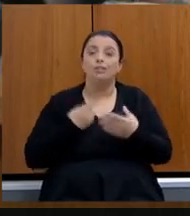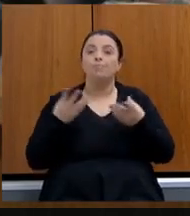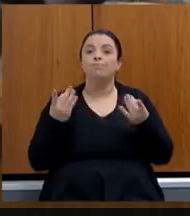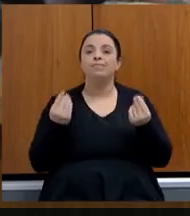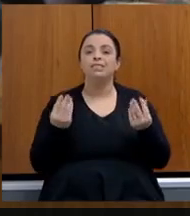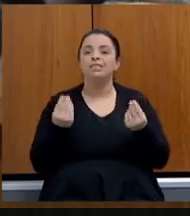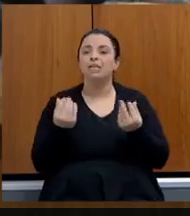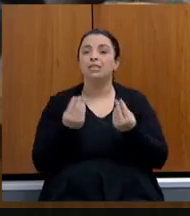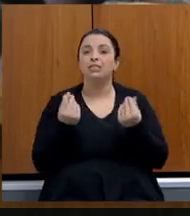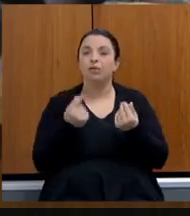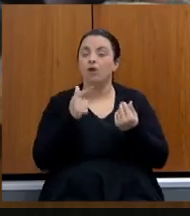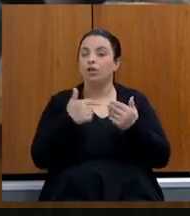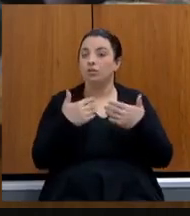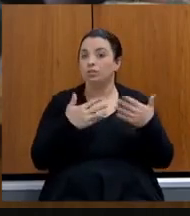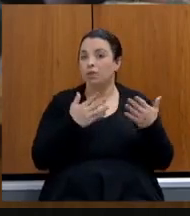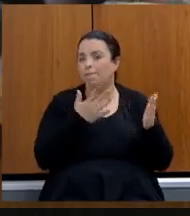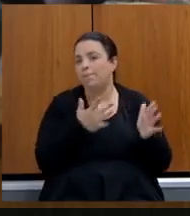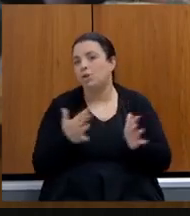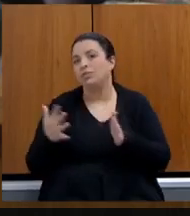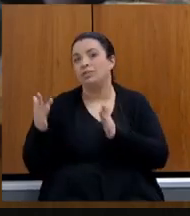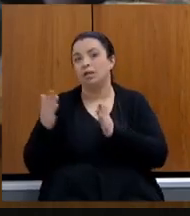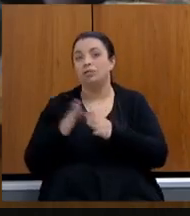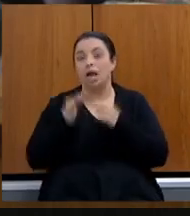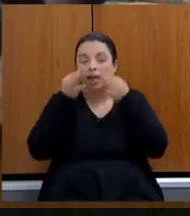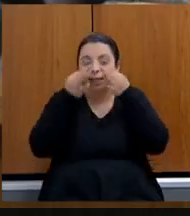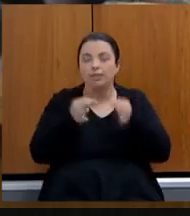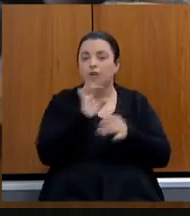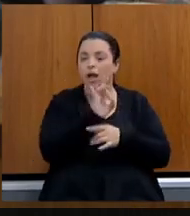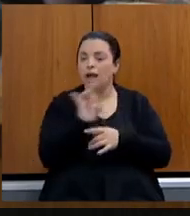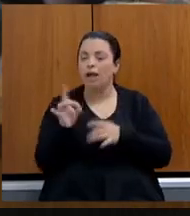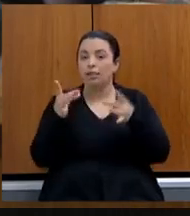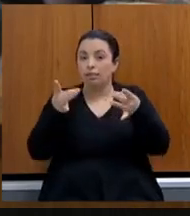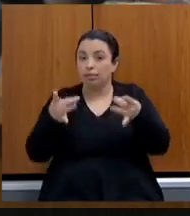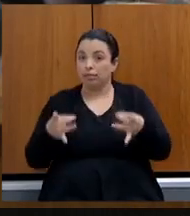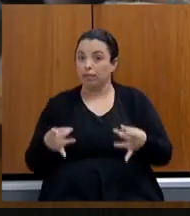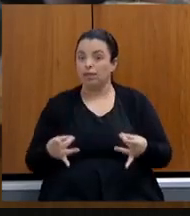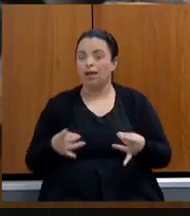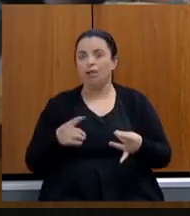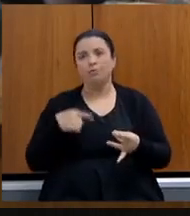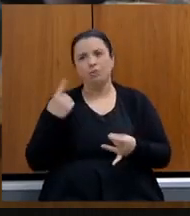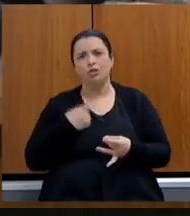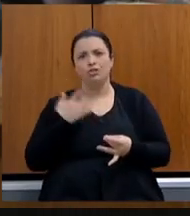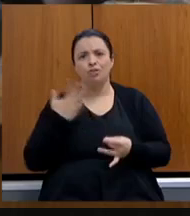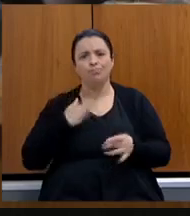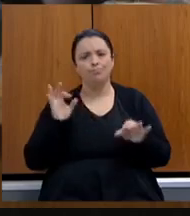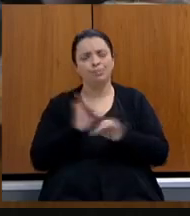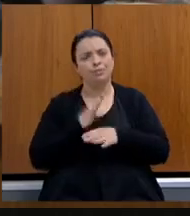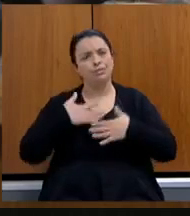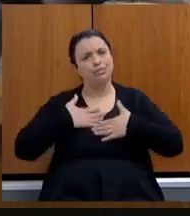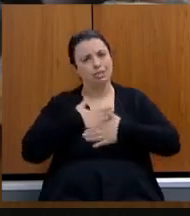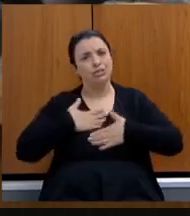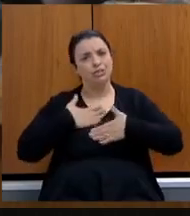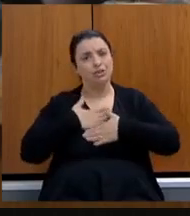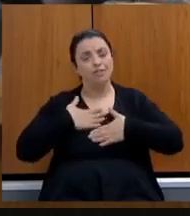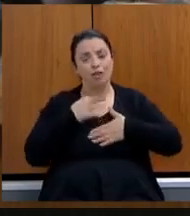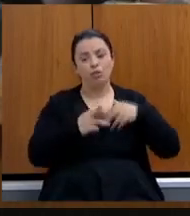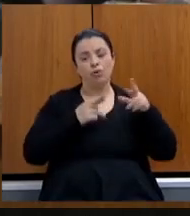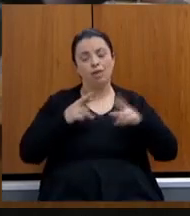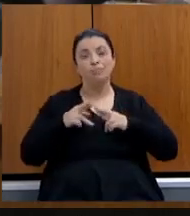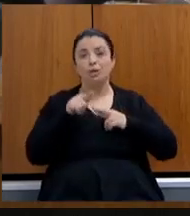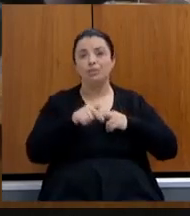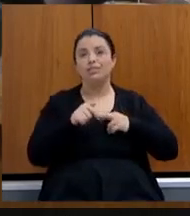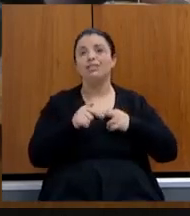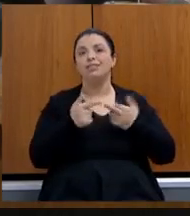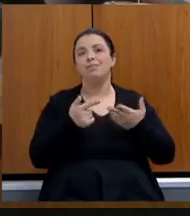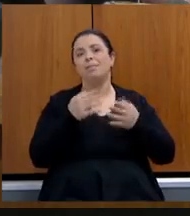processo com muita atenção a cada um dos pontos né e bastante satisfeito já com os resultados em relação esse processo com um esforço